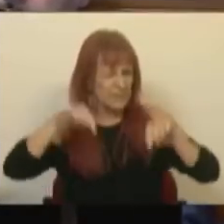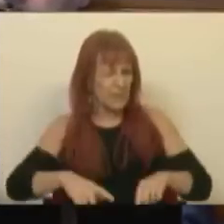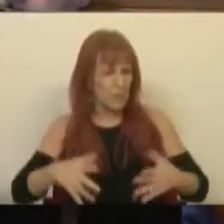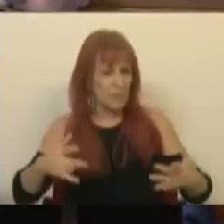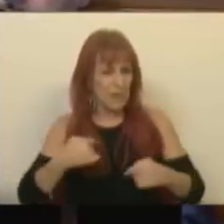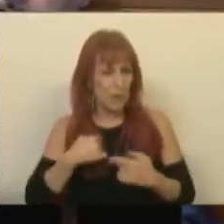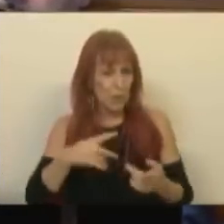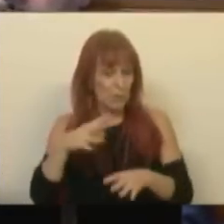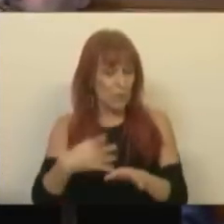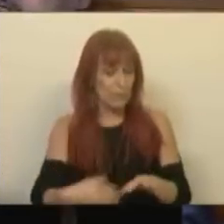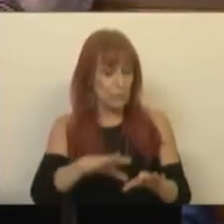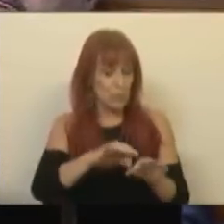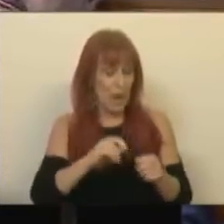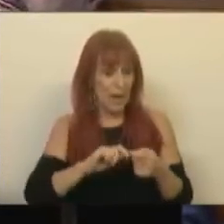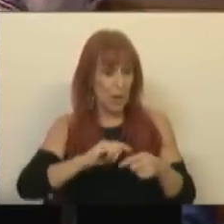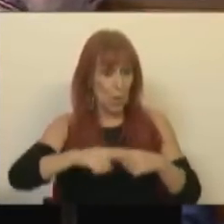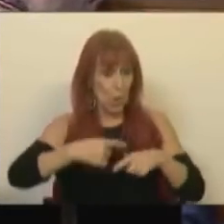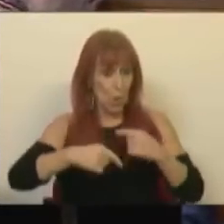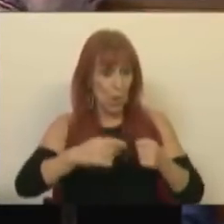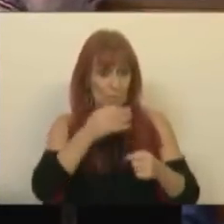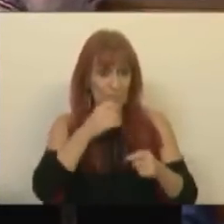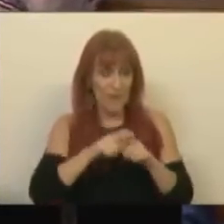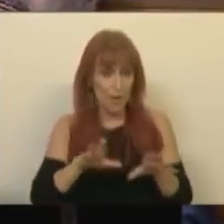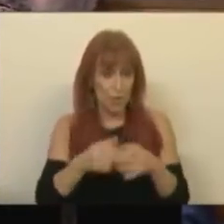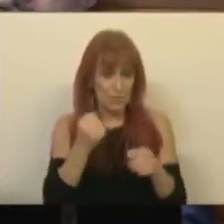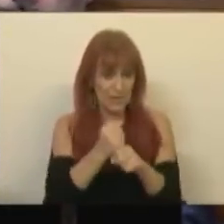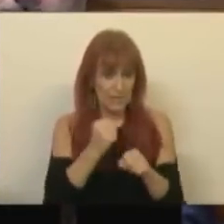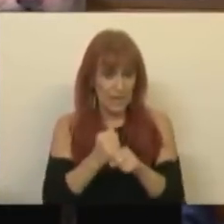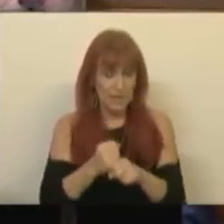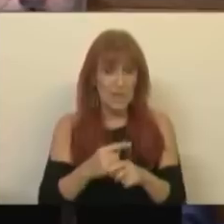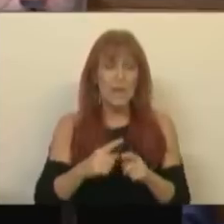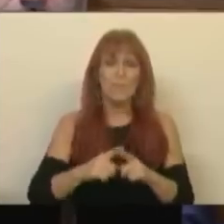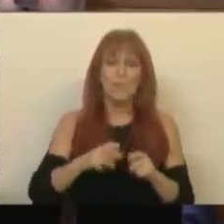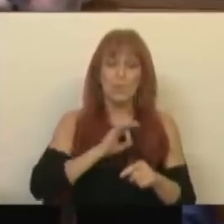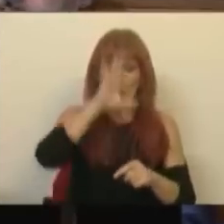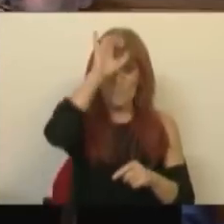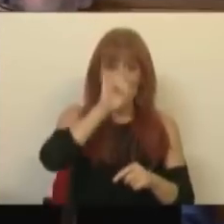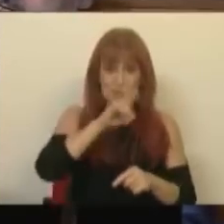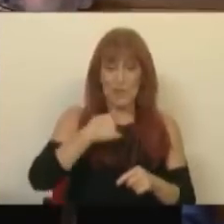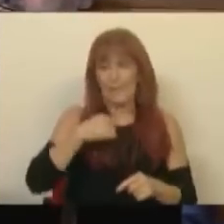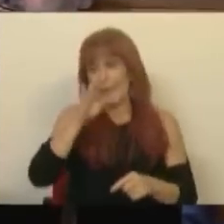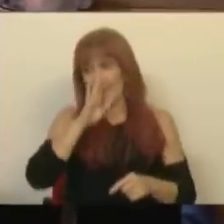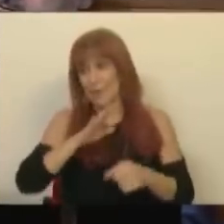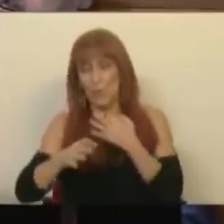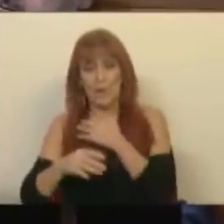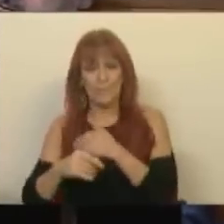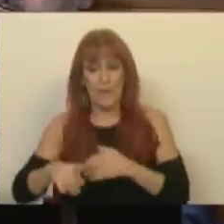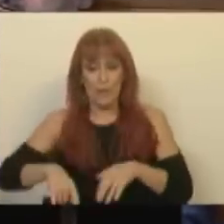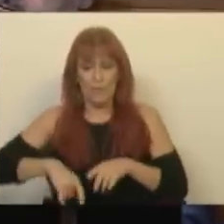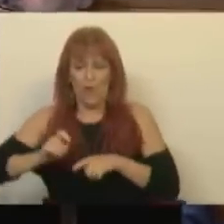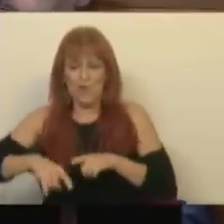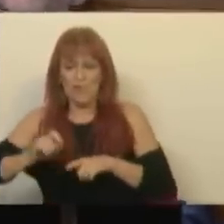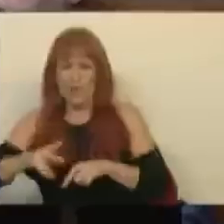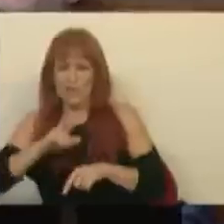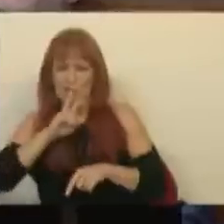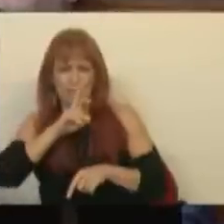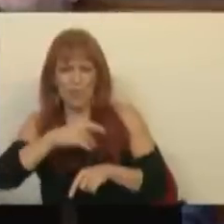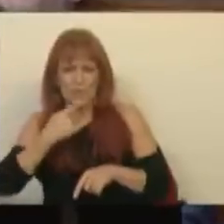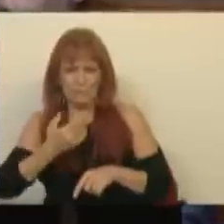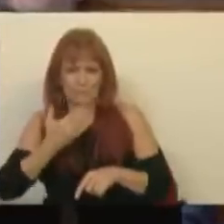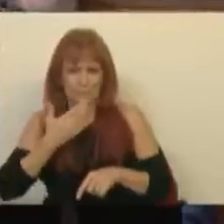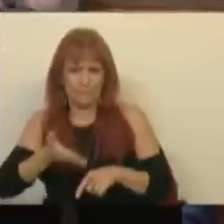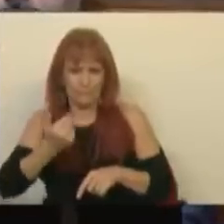eu tive que ir buscar este rolo para lhe falar de grupos de trabalho e depois como o senhor Ministro como é habitual foge foge das respostas